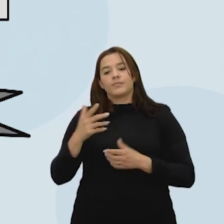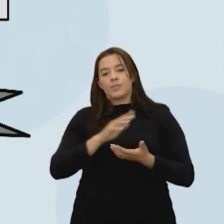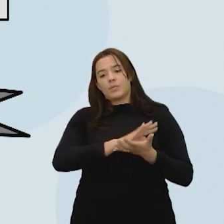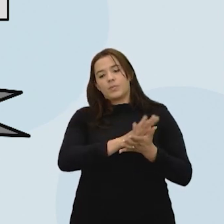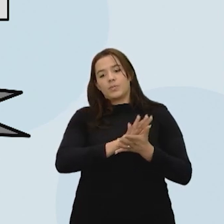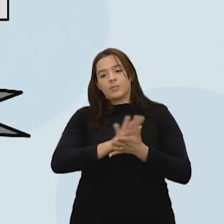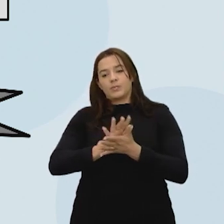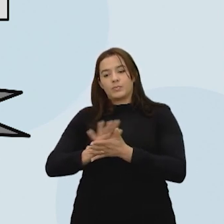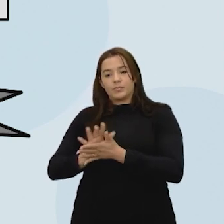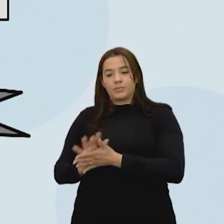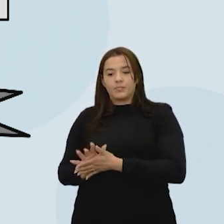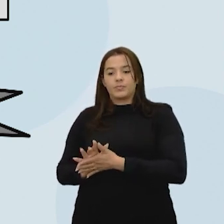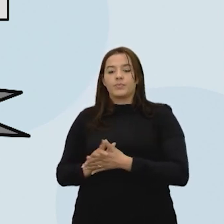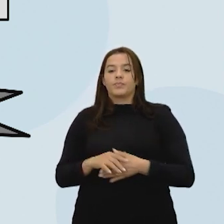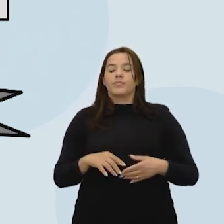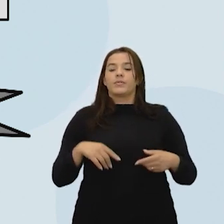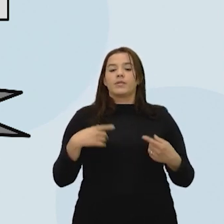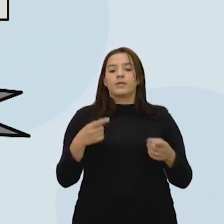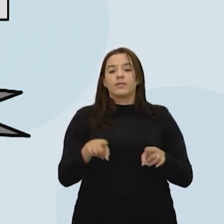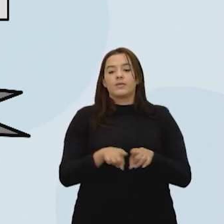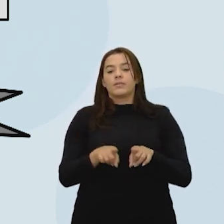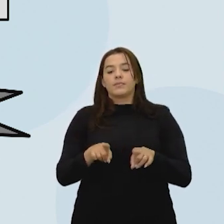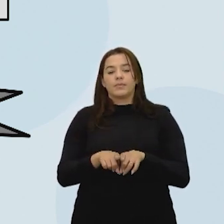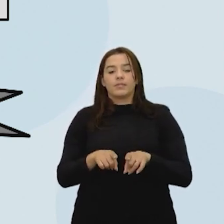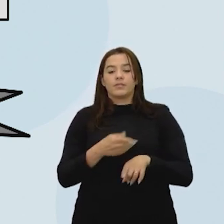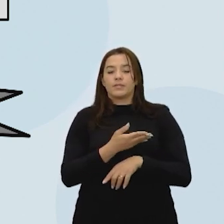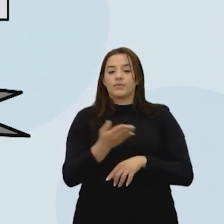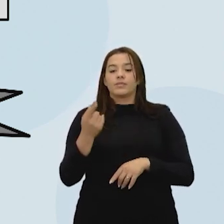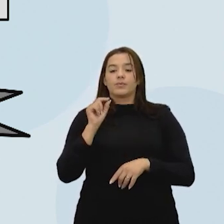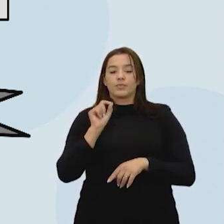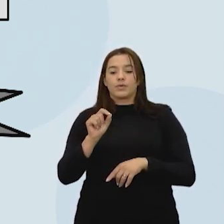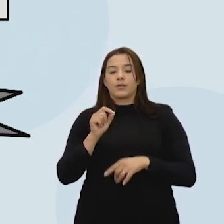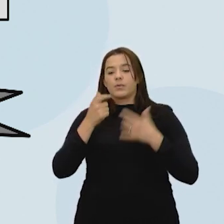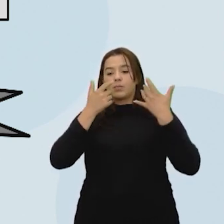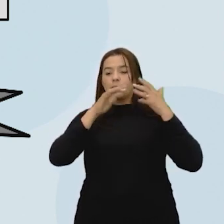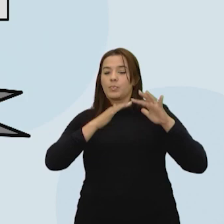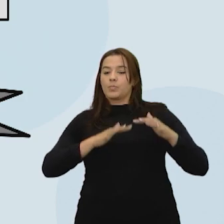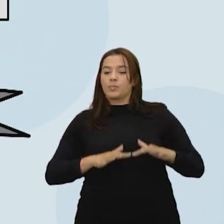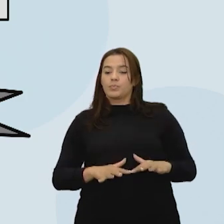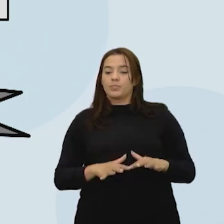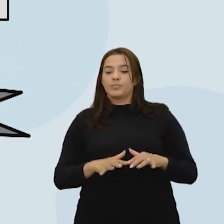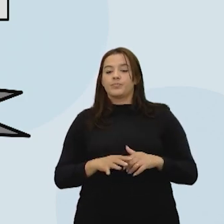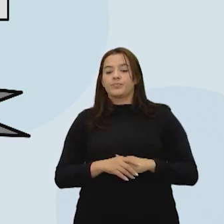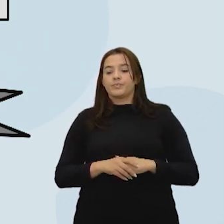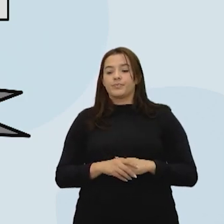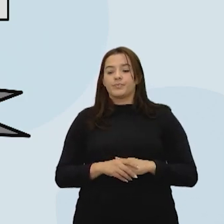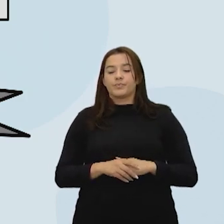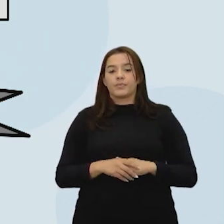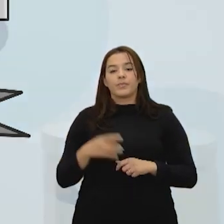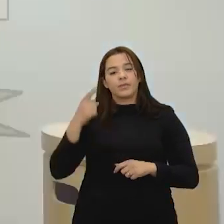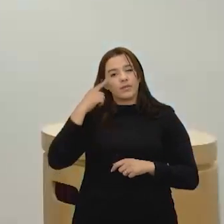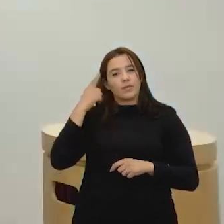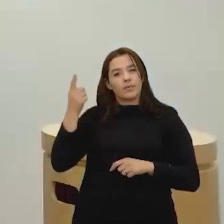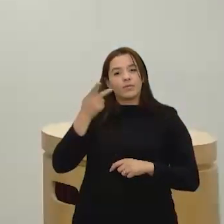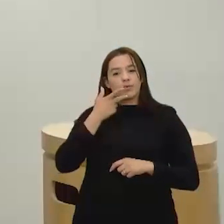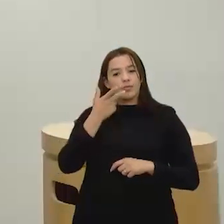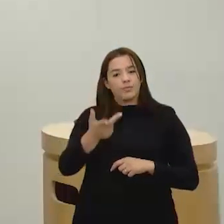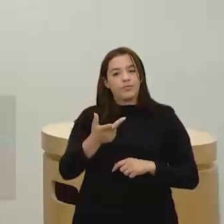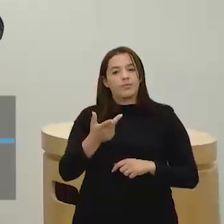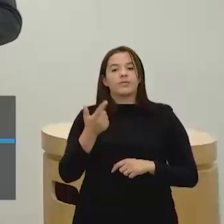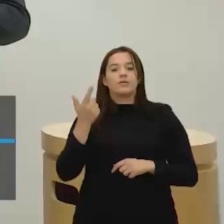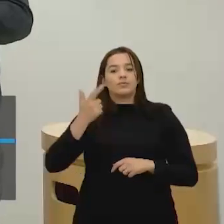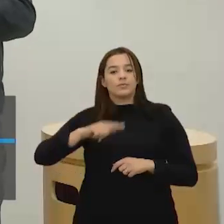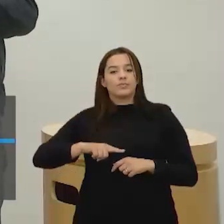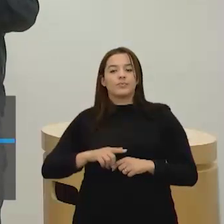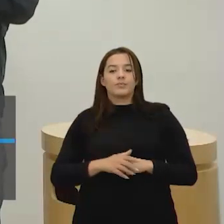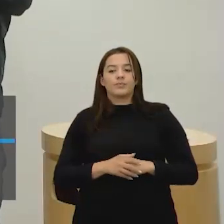indiscriminada. E qual é o saldo disso? Desindustrialização. Mafê, lembra que eu falei para você, voltou para